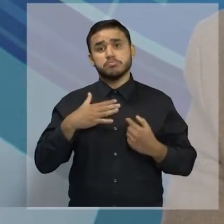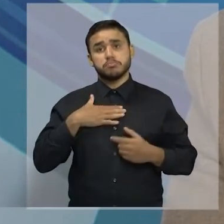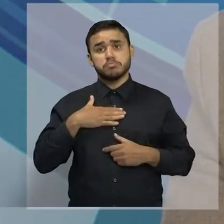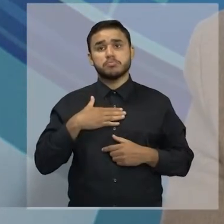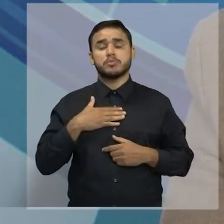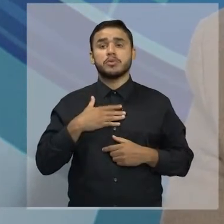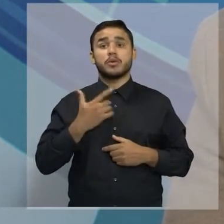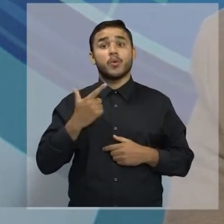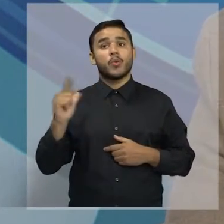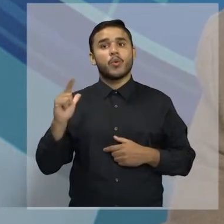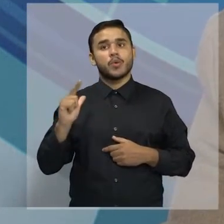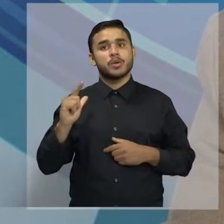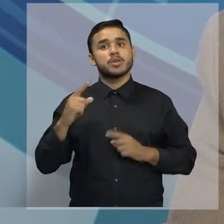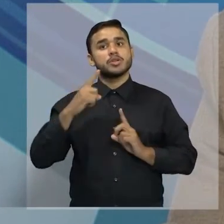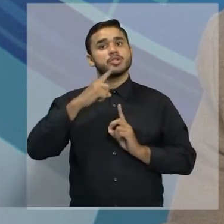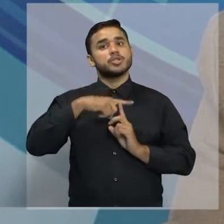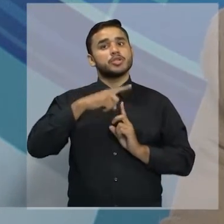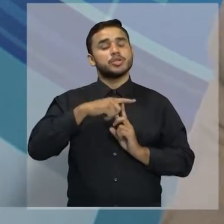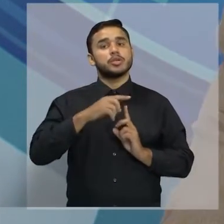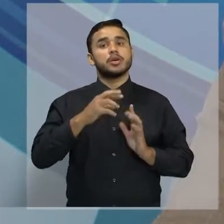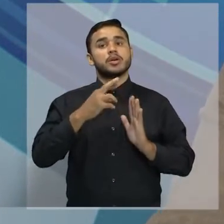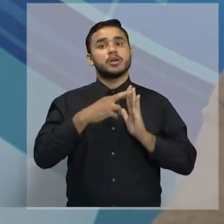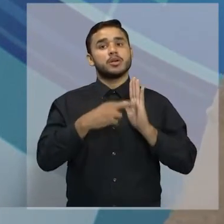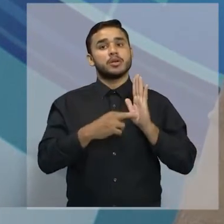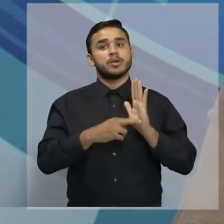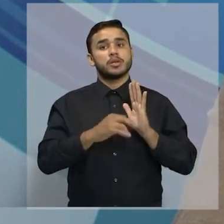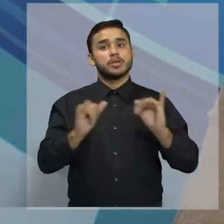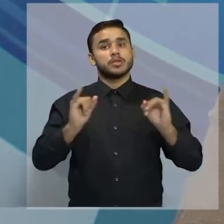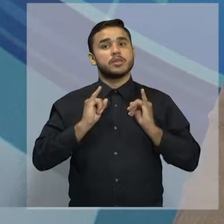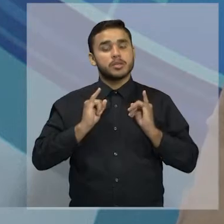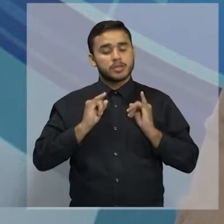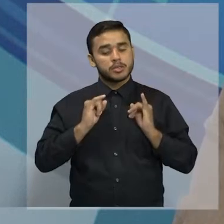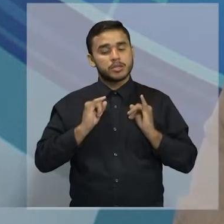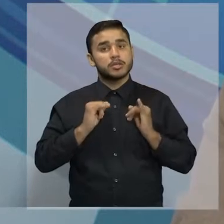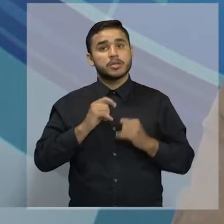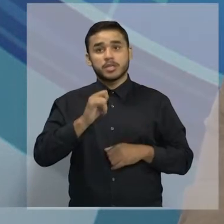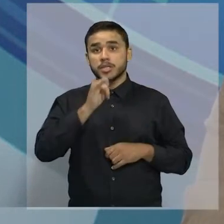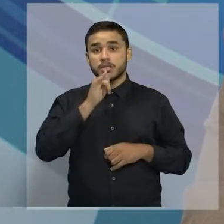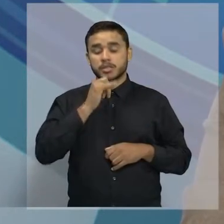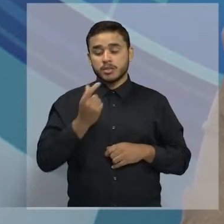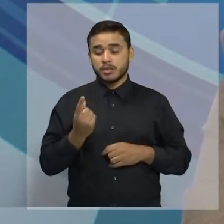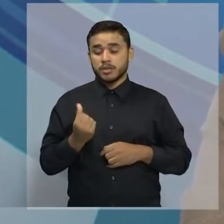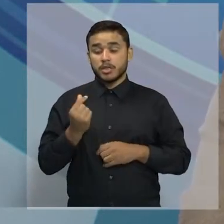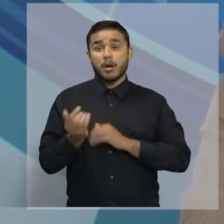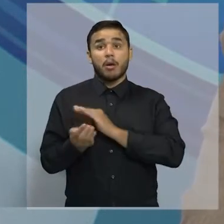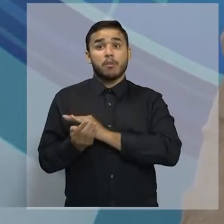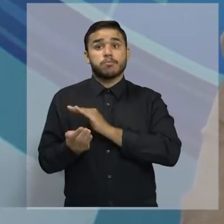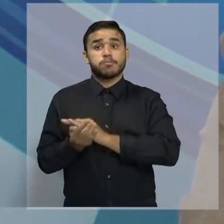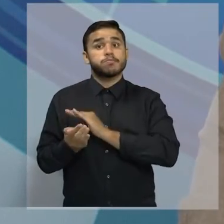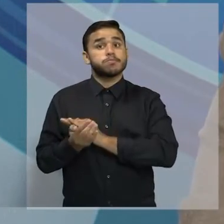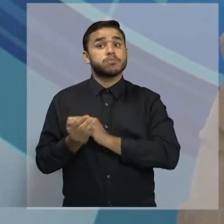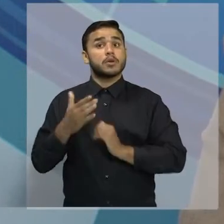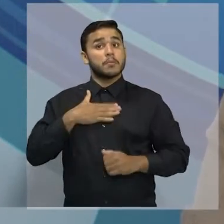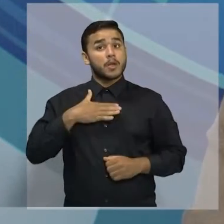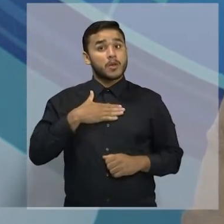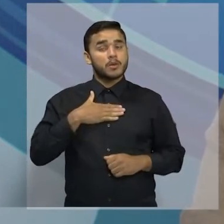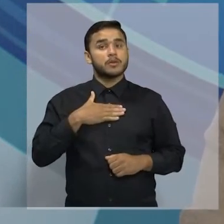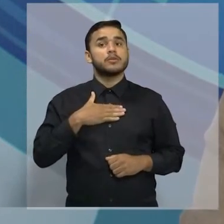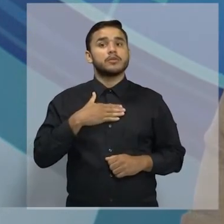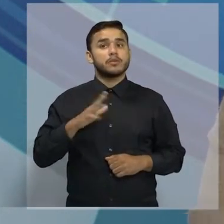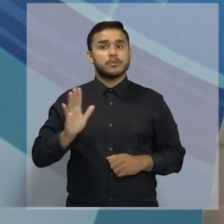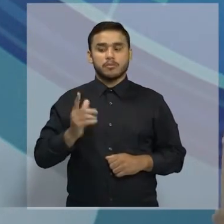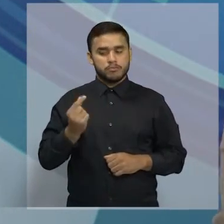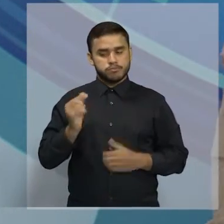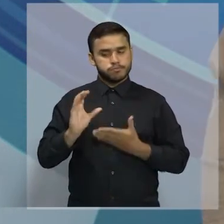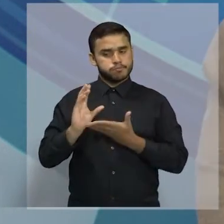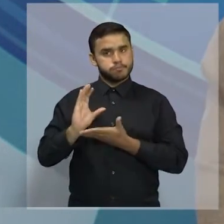fazer parte de outro sistema previdenciário capitalizado, ou seja, ele está contribuindo e aquele dinheirinho dele